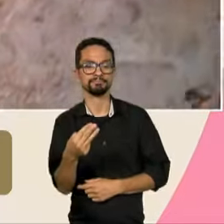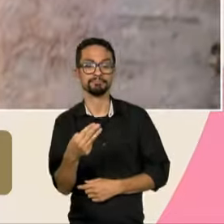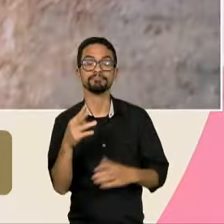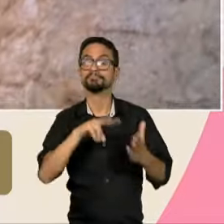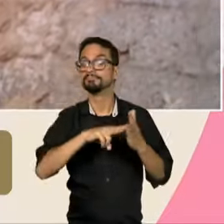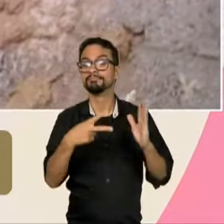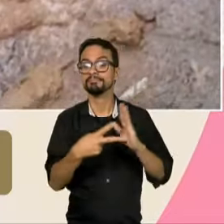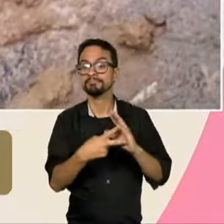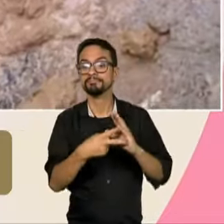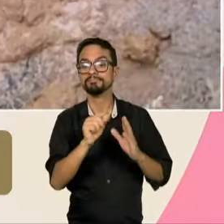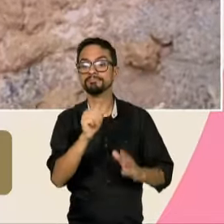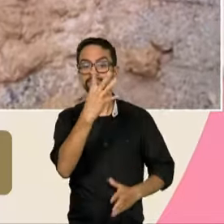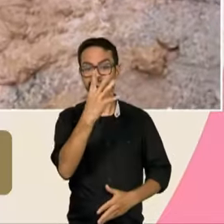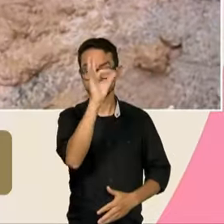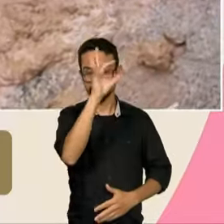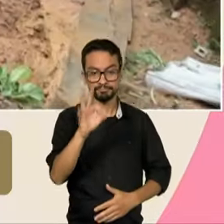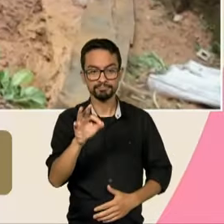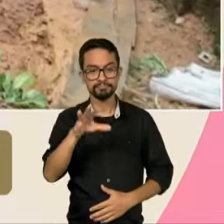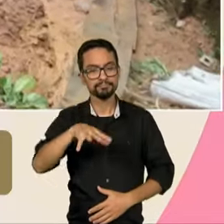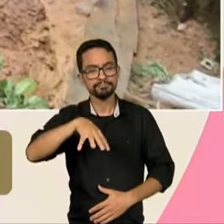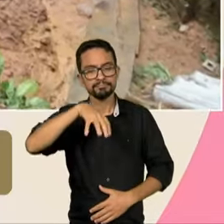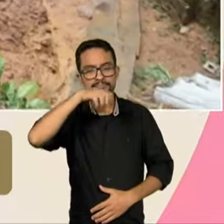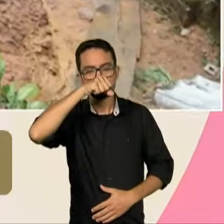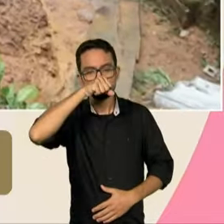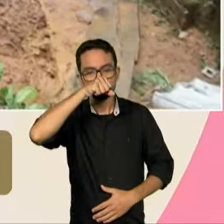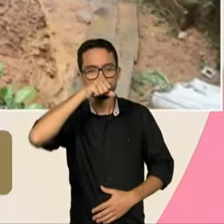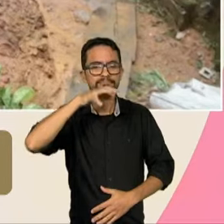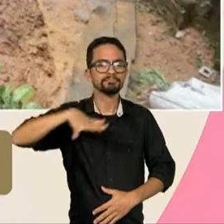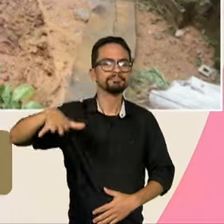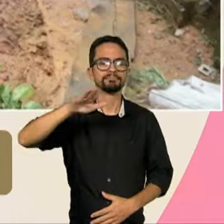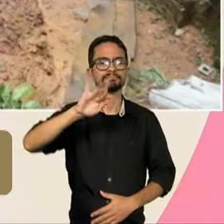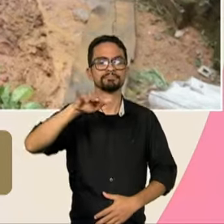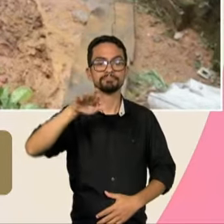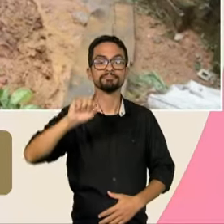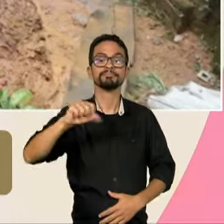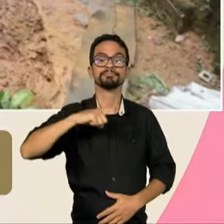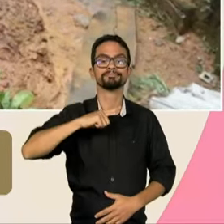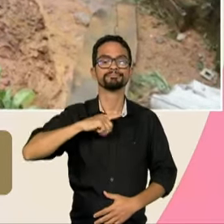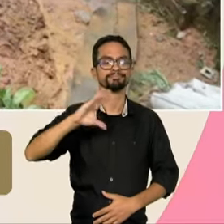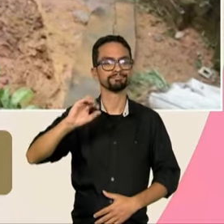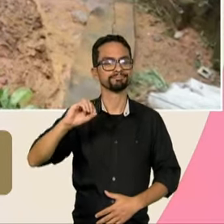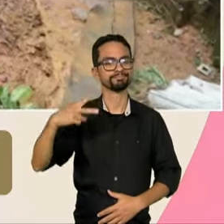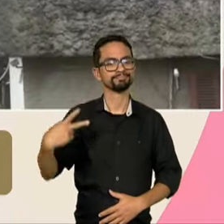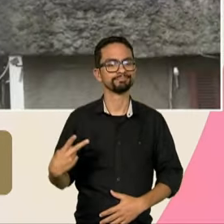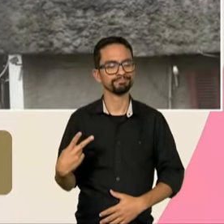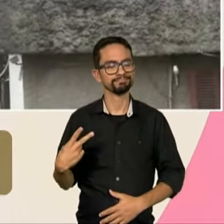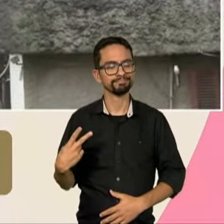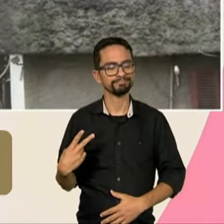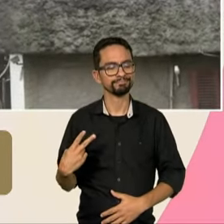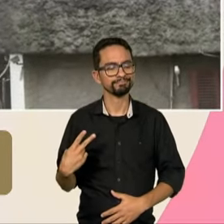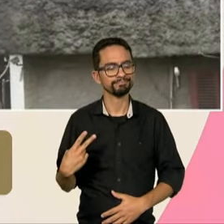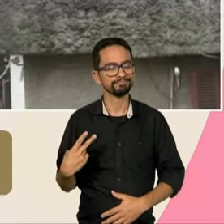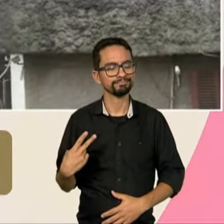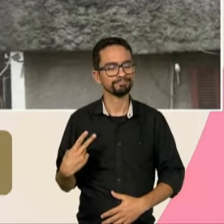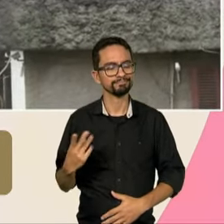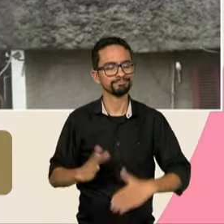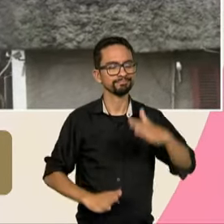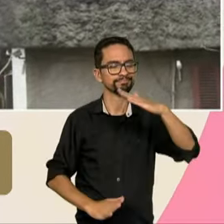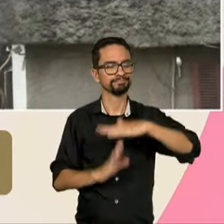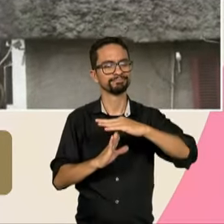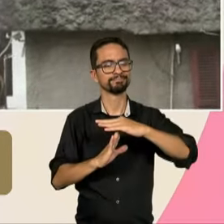4% do ar atmosférico que a gente tem no planeta está com gás carbônico. Ai, meu Deus. Que é um dos... E isso é recorde,